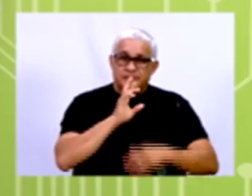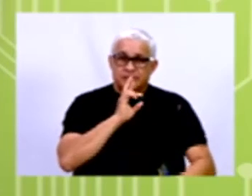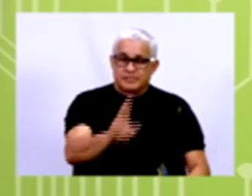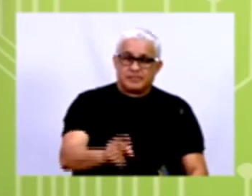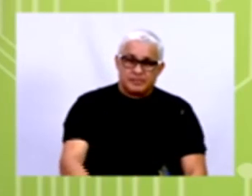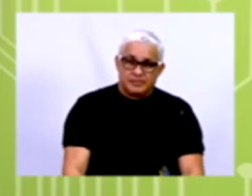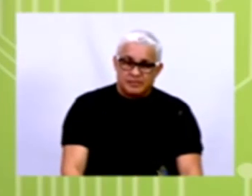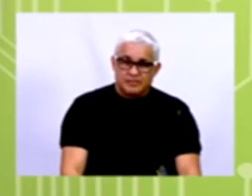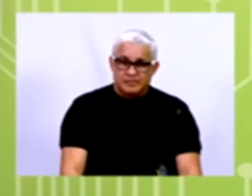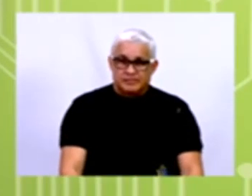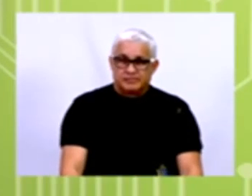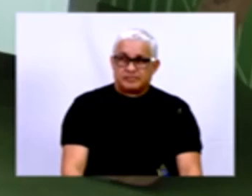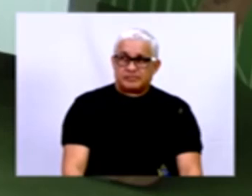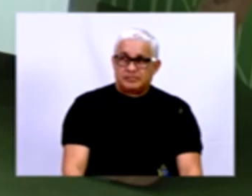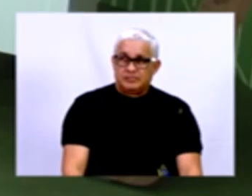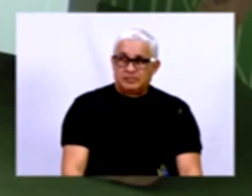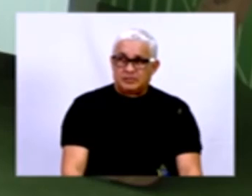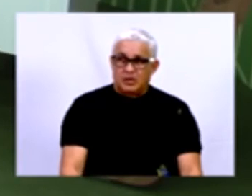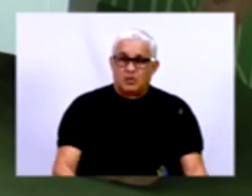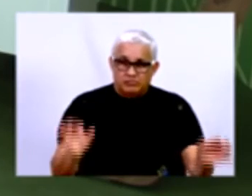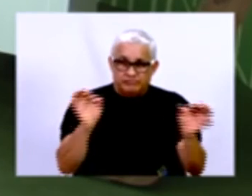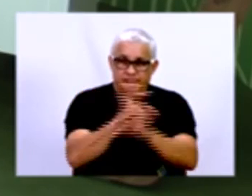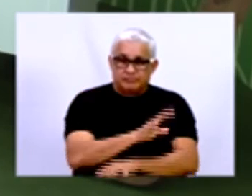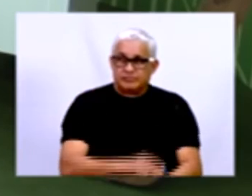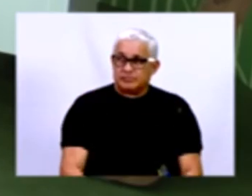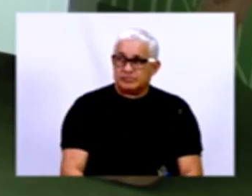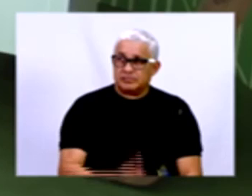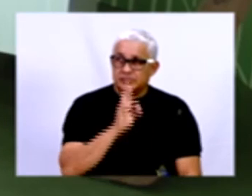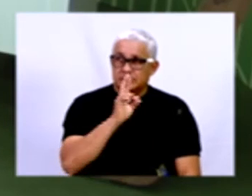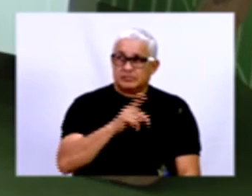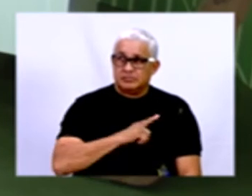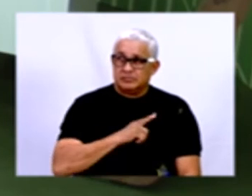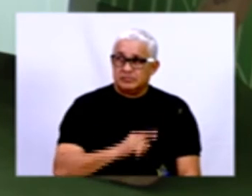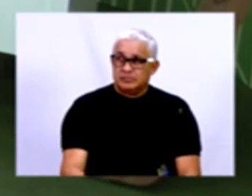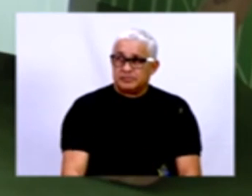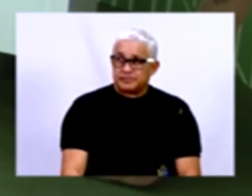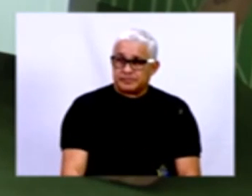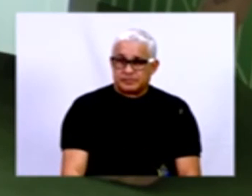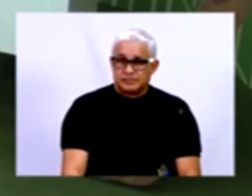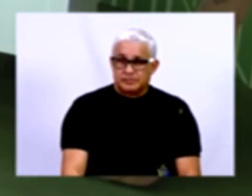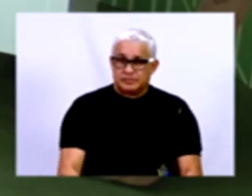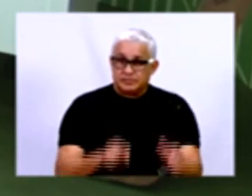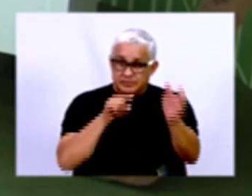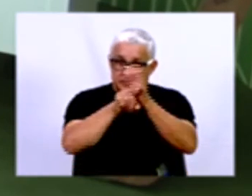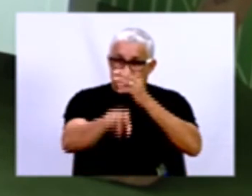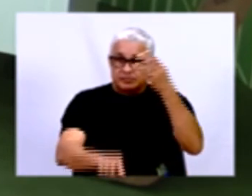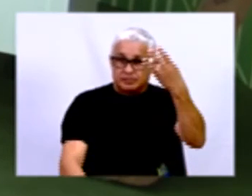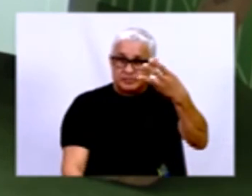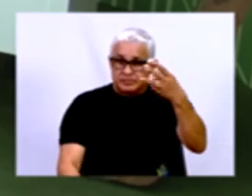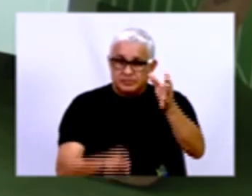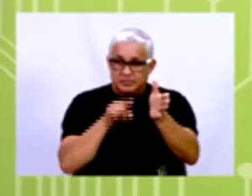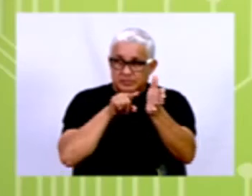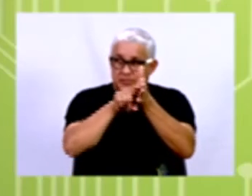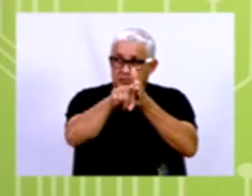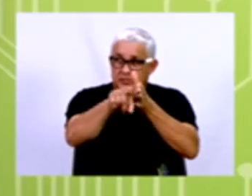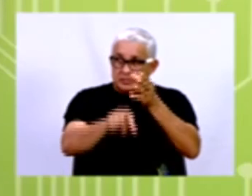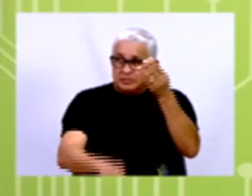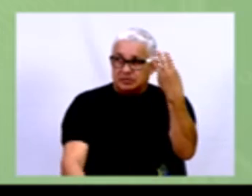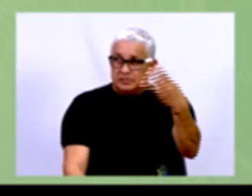mais ampla e mais completa. Mais alguma? A gente tem umas respostas para a questão 3 também, professor. Vamos para a questão 3,